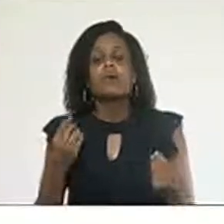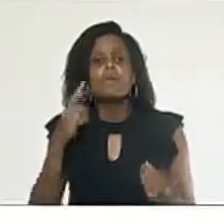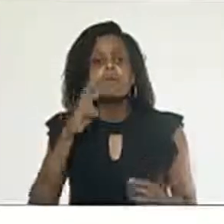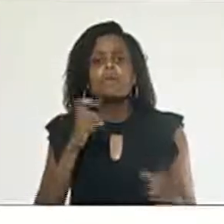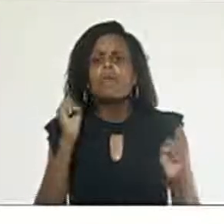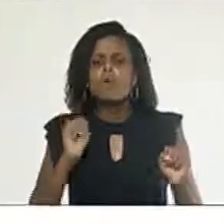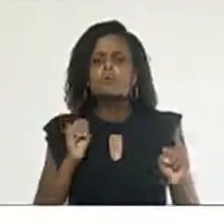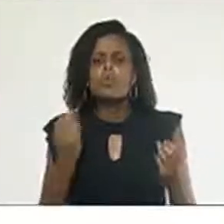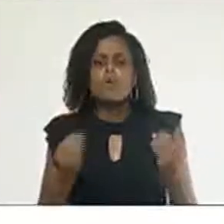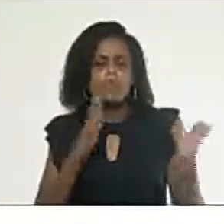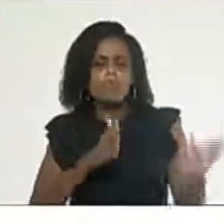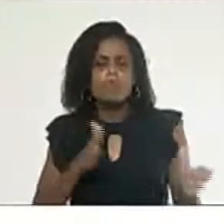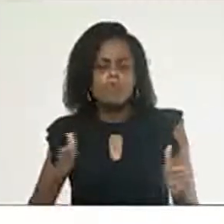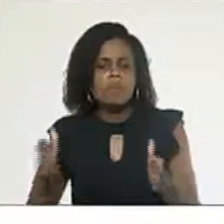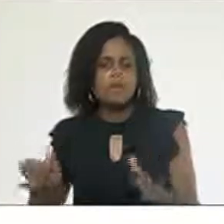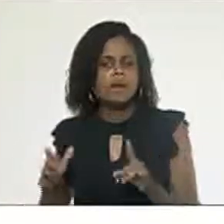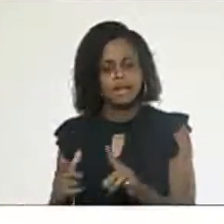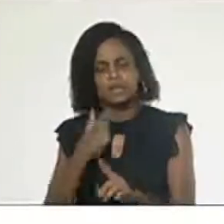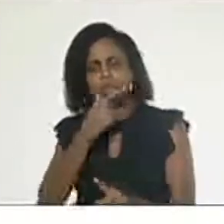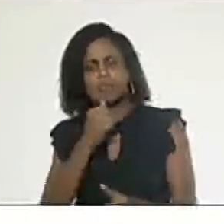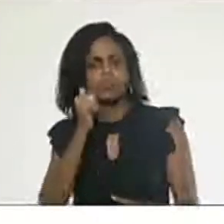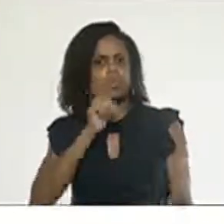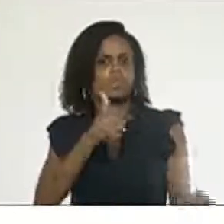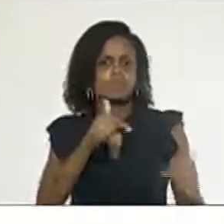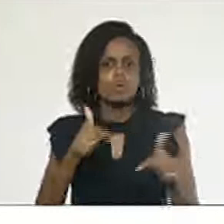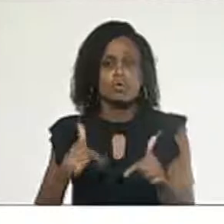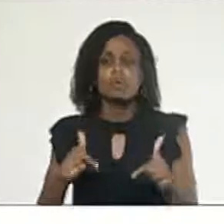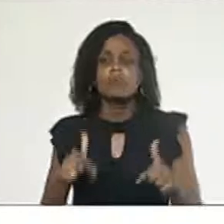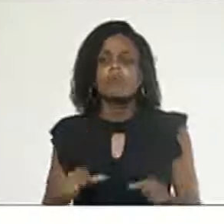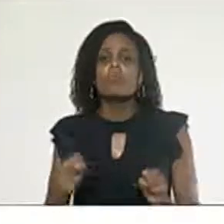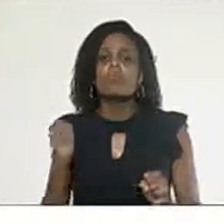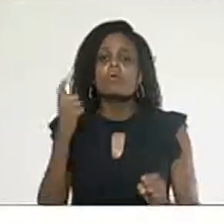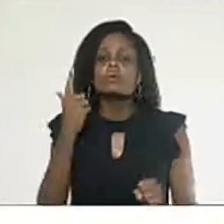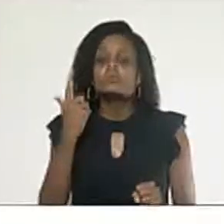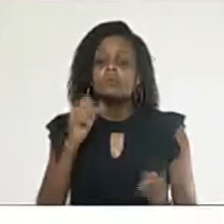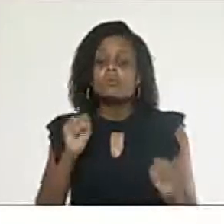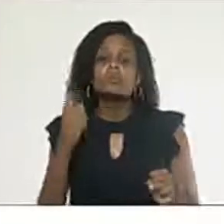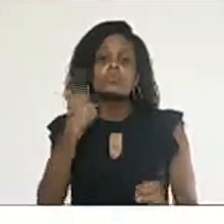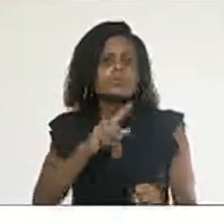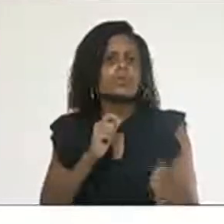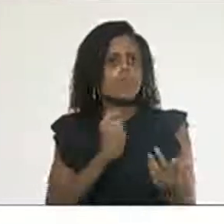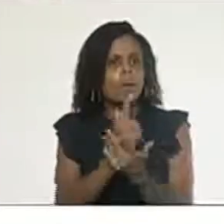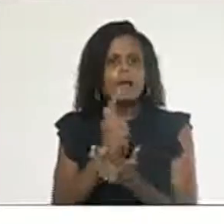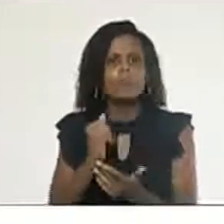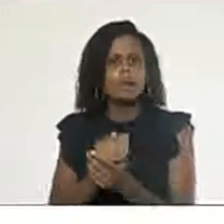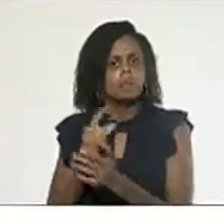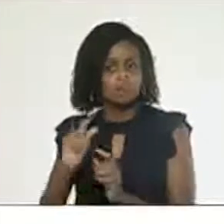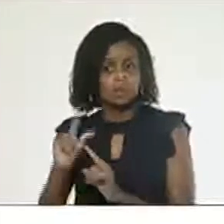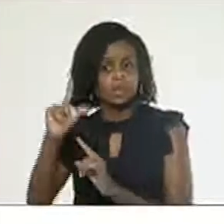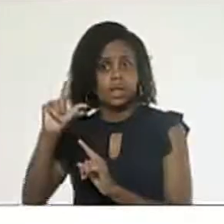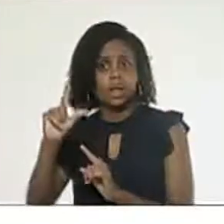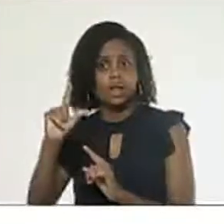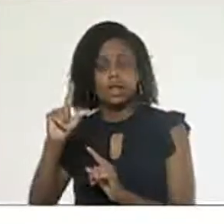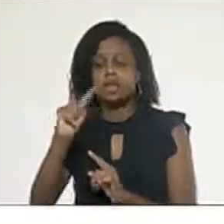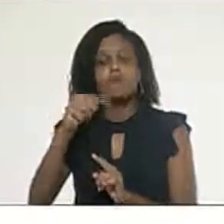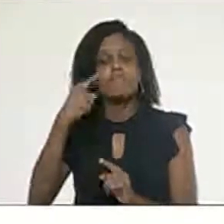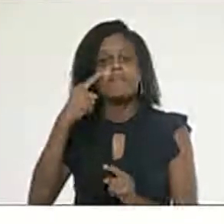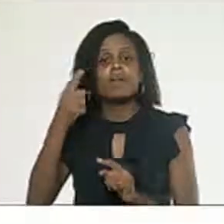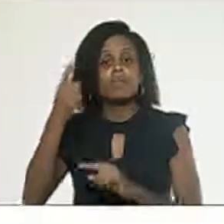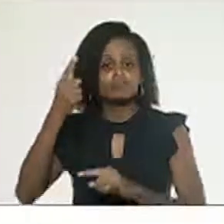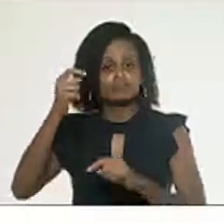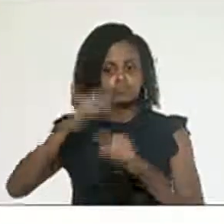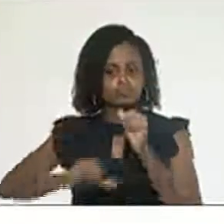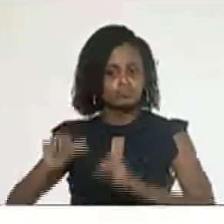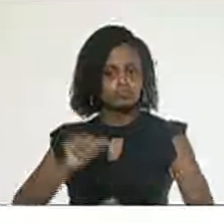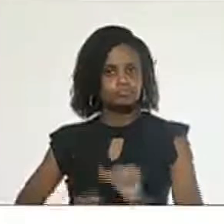o trabalhador e a trabalhadora possa ter maior poder de compra, a gente vê o contrário disso. É o retrocesso